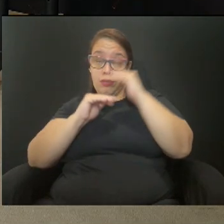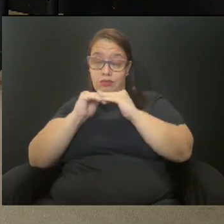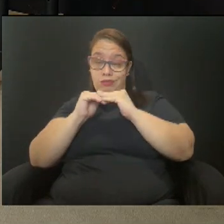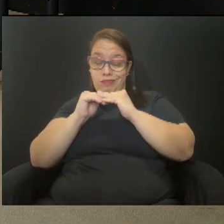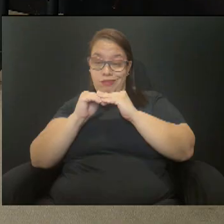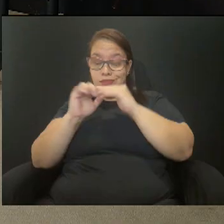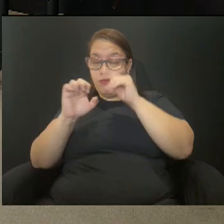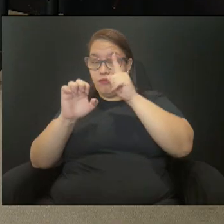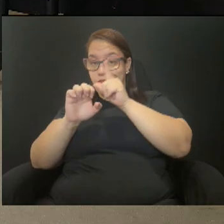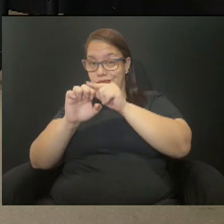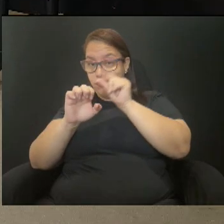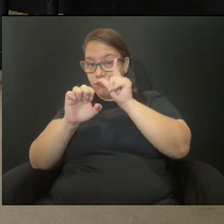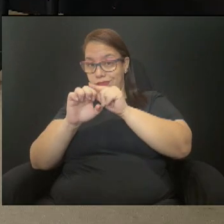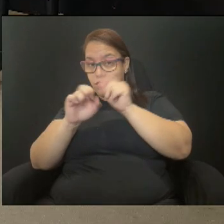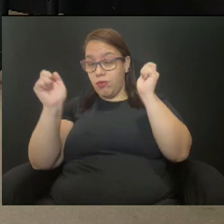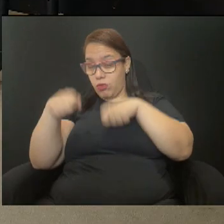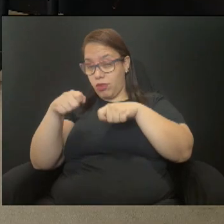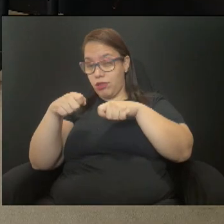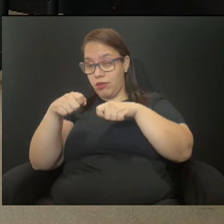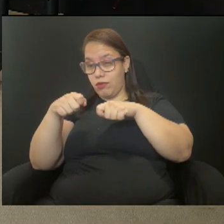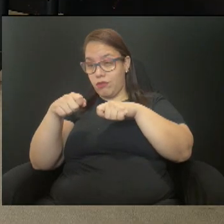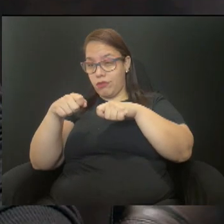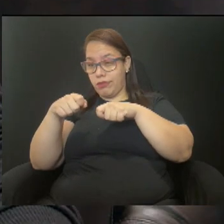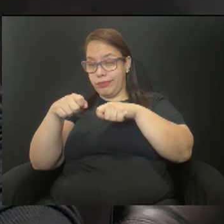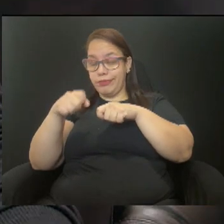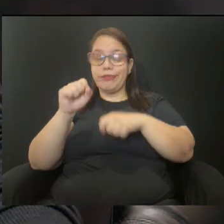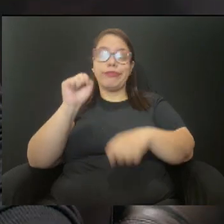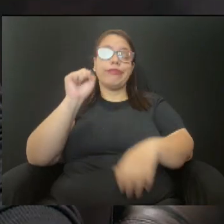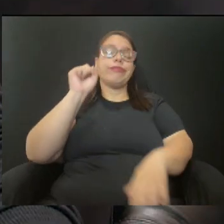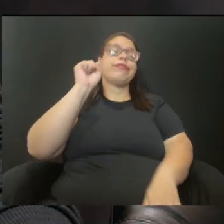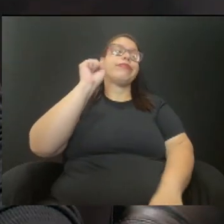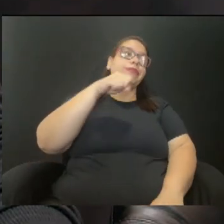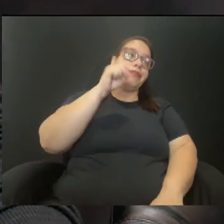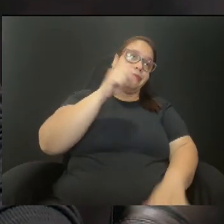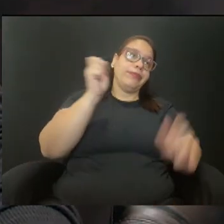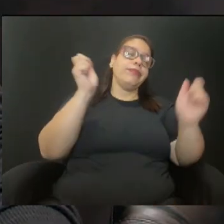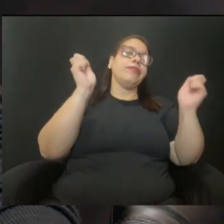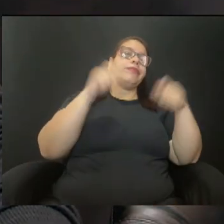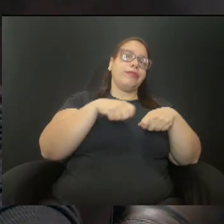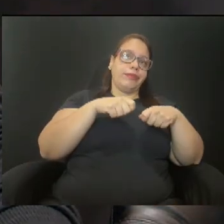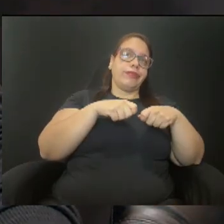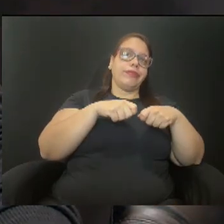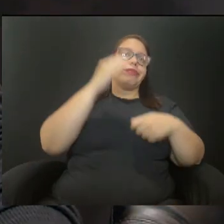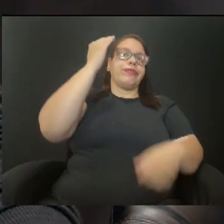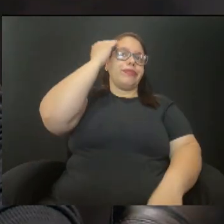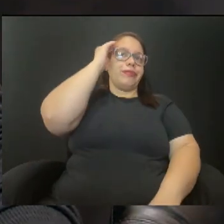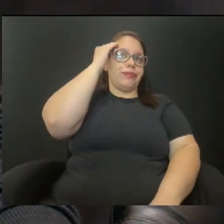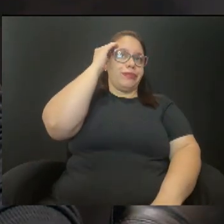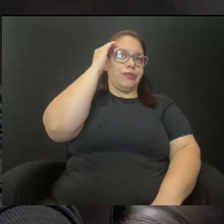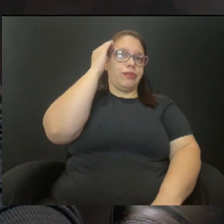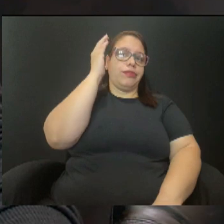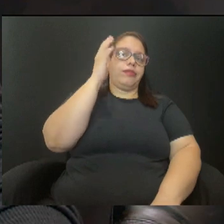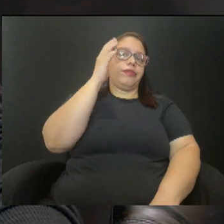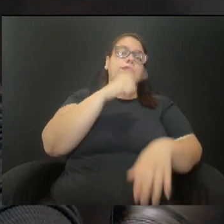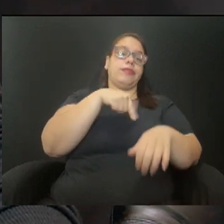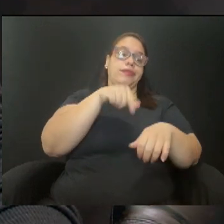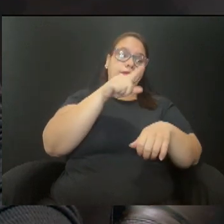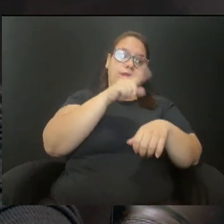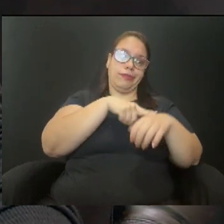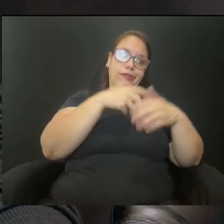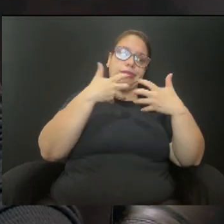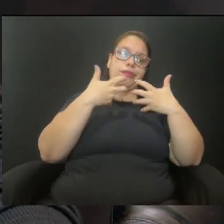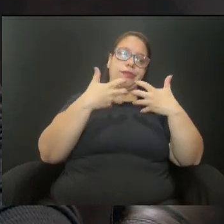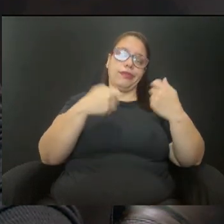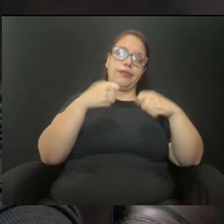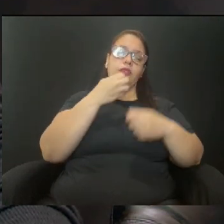é possível? É possível. E aí entender que vai demandar bastante também, né. Você precisa estar bem